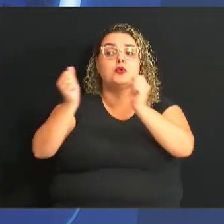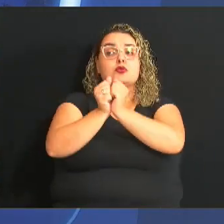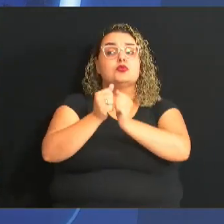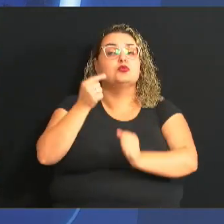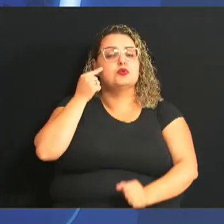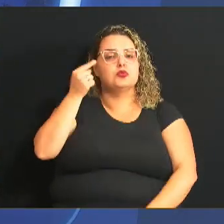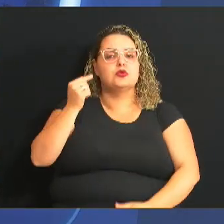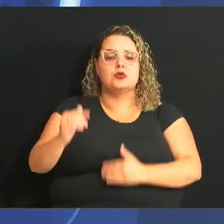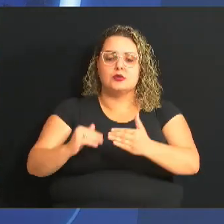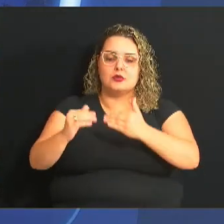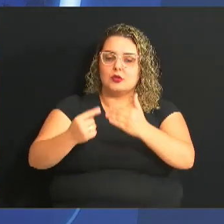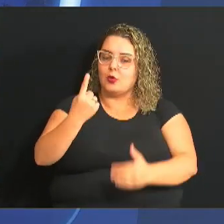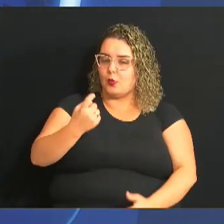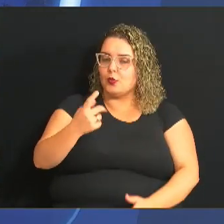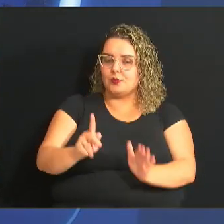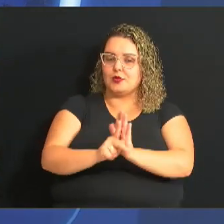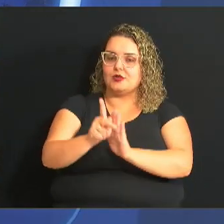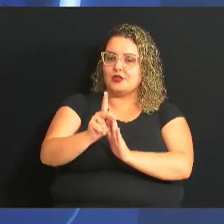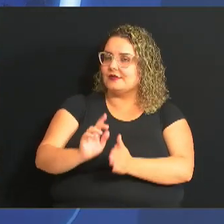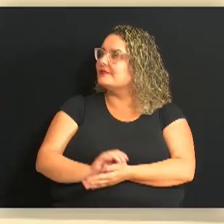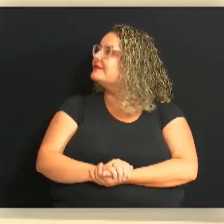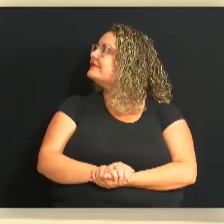um único projeto.